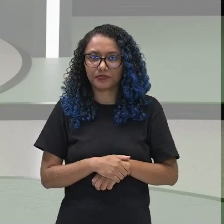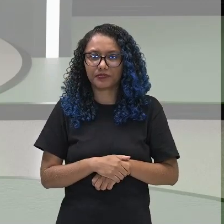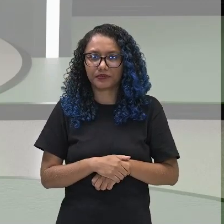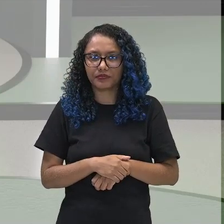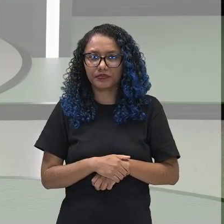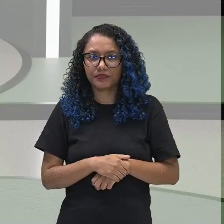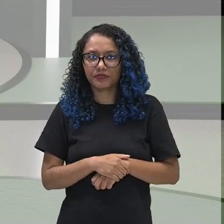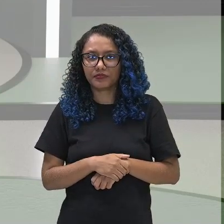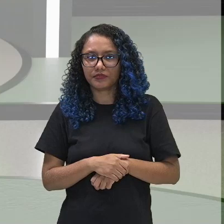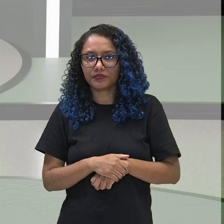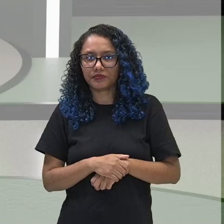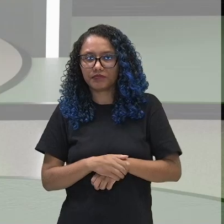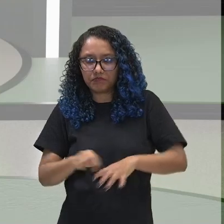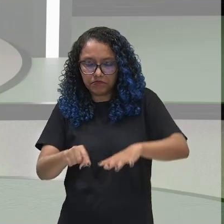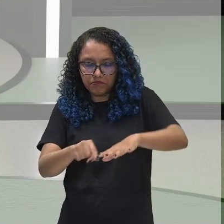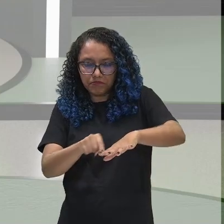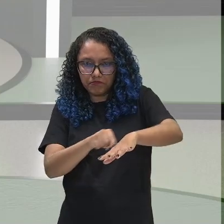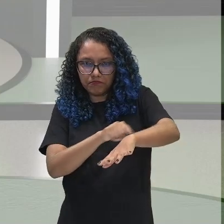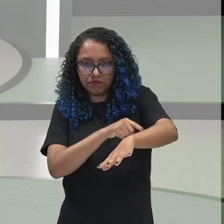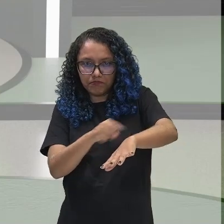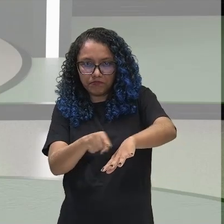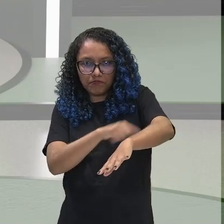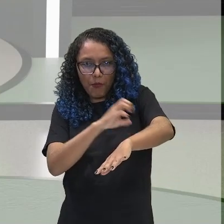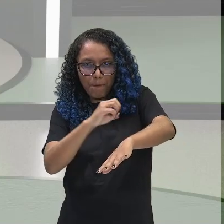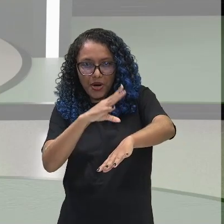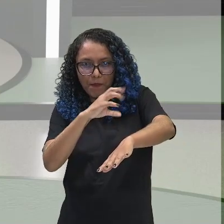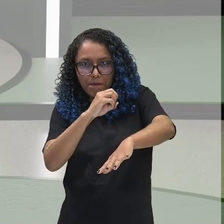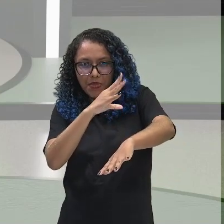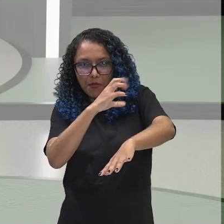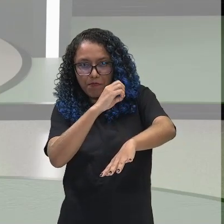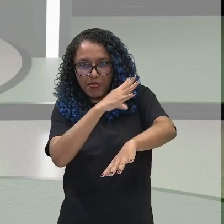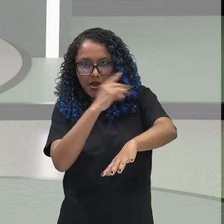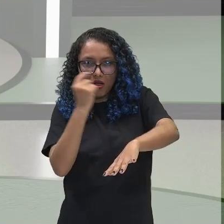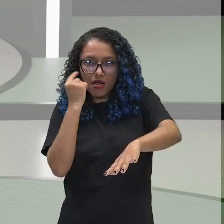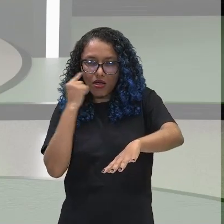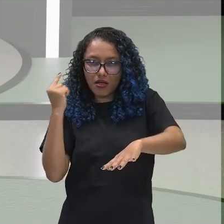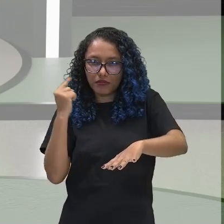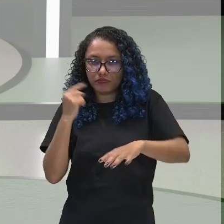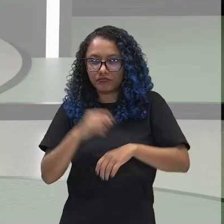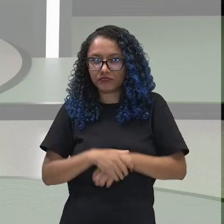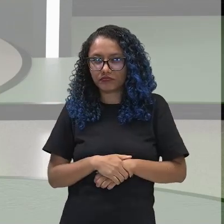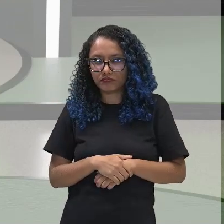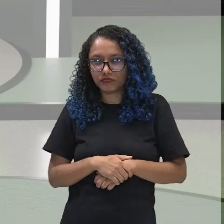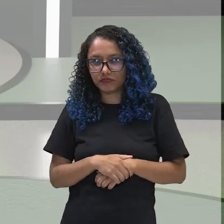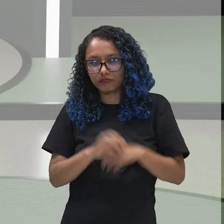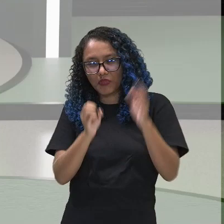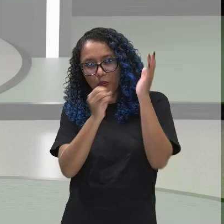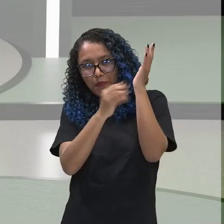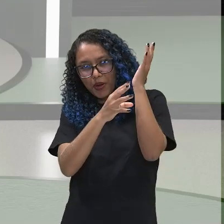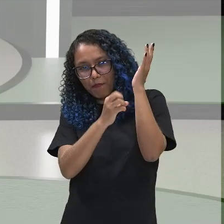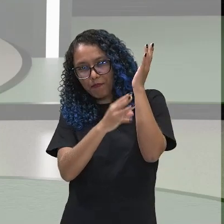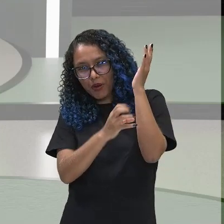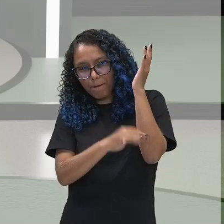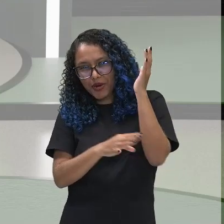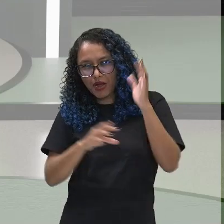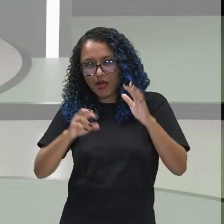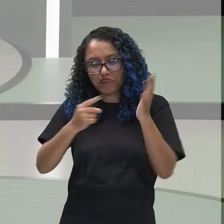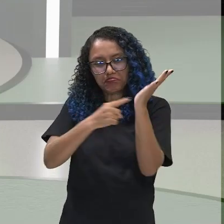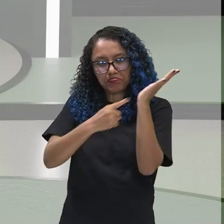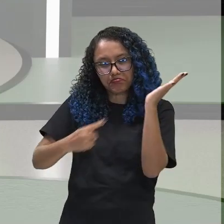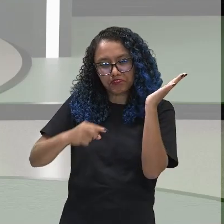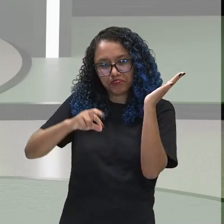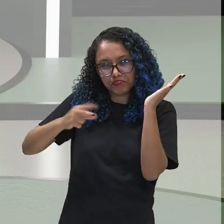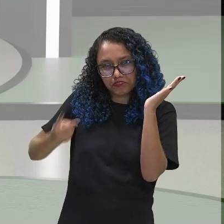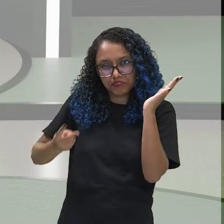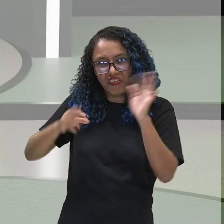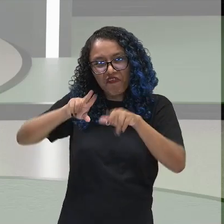esses impulsos nervosos, essa parte brilhosa aí do nosso vídeo, entre vários neurônios, tá? Então, nós já